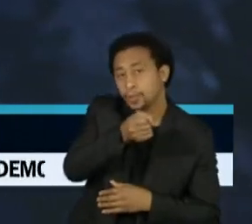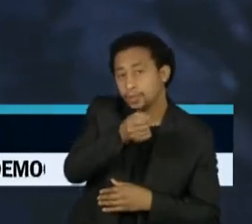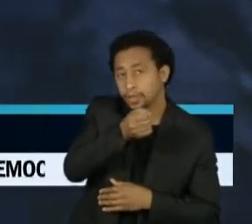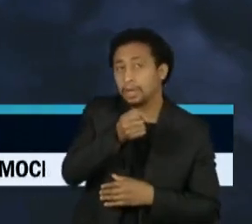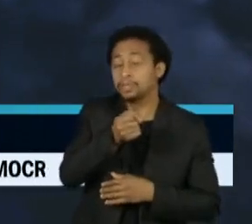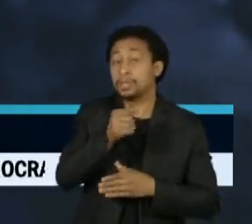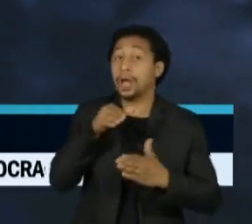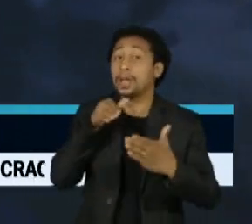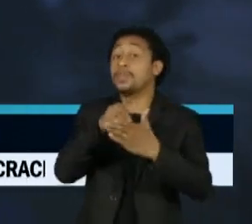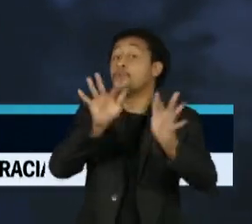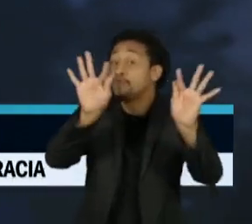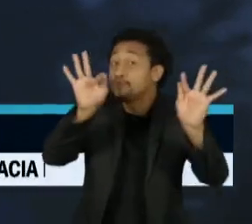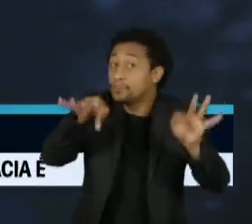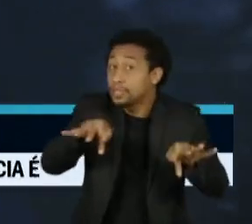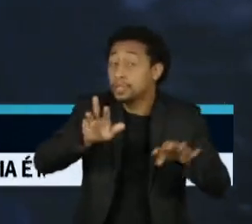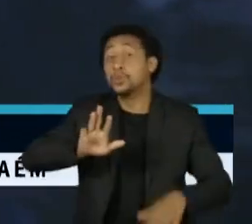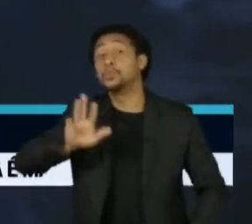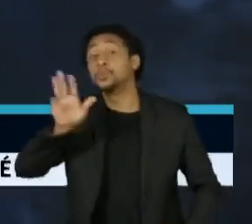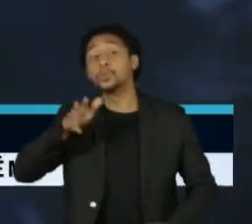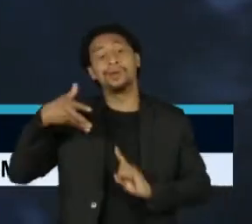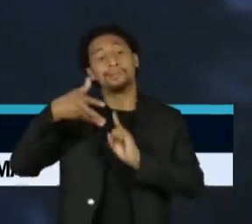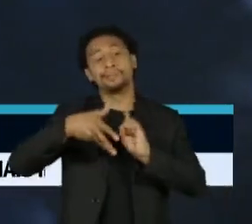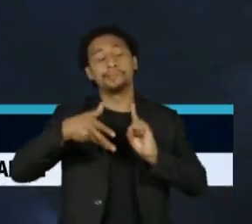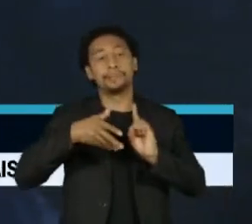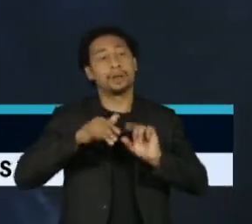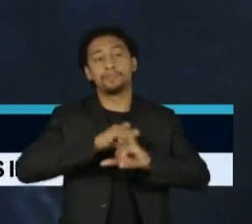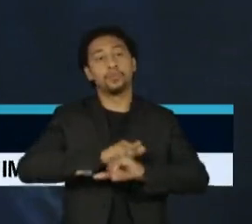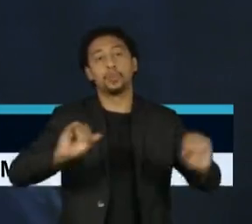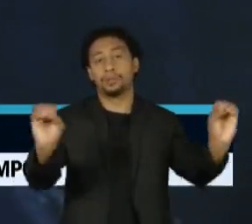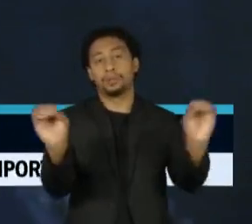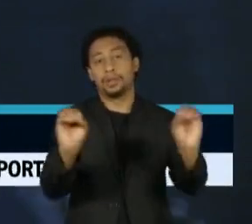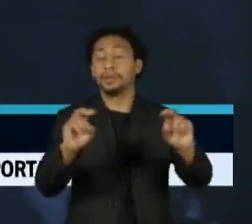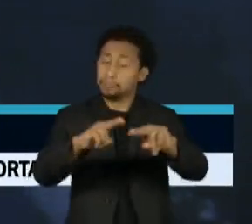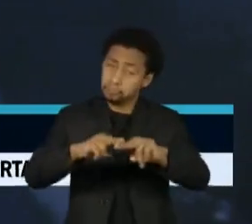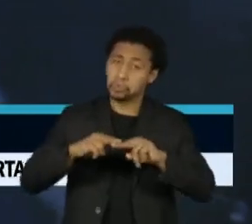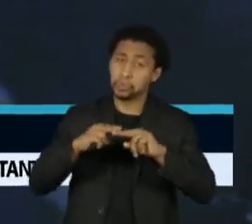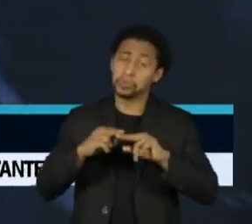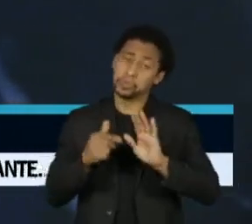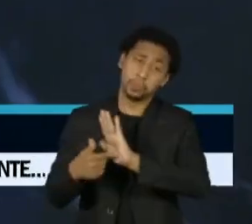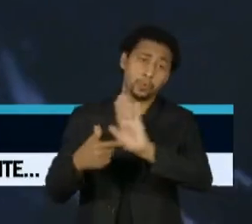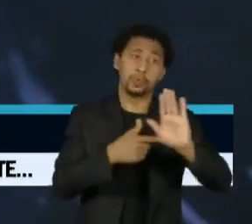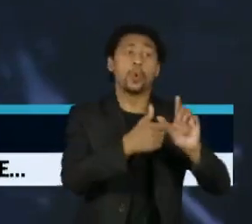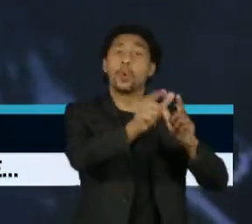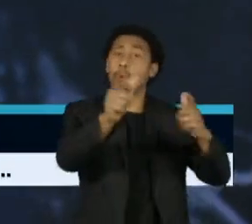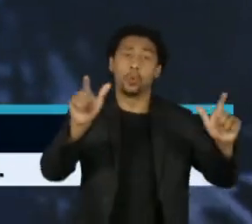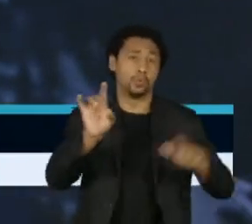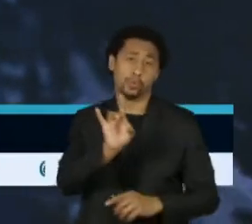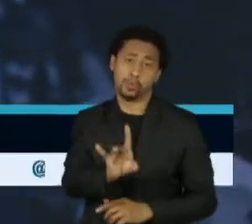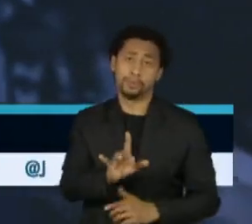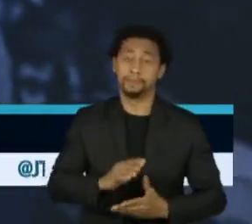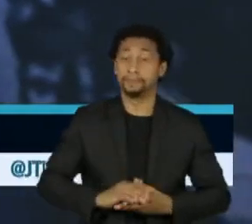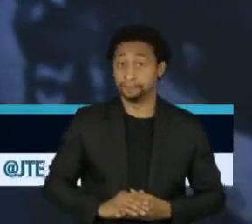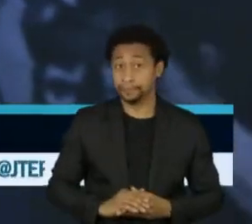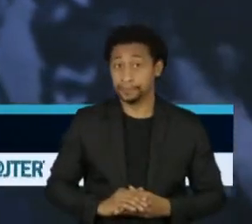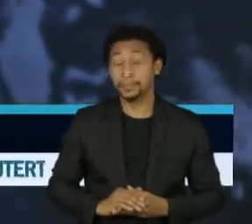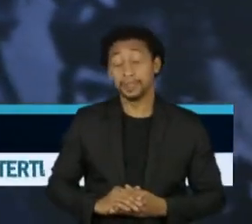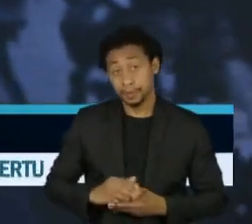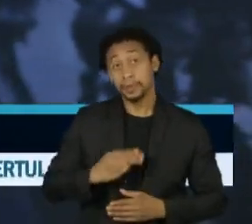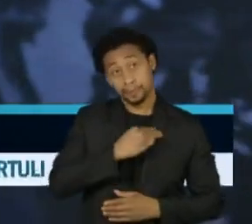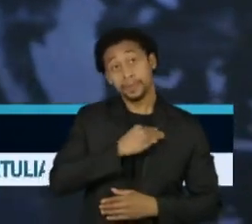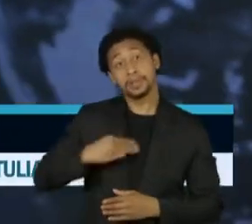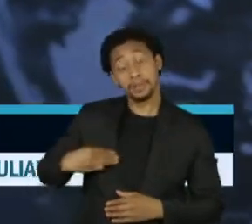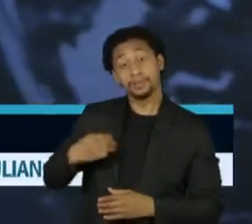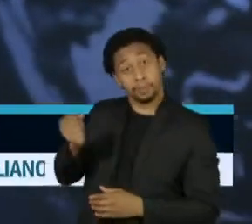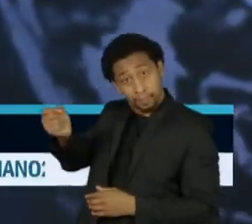Lula não havia se pronunciado, por isso nós exibimos somente as sonoras dos outros candidatos. E o ministro aposentado do Supremo Tribunal